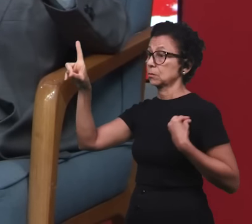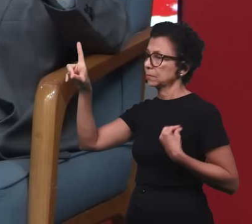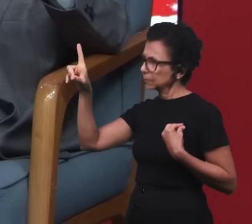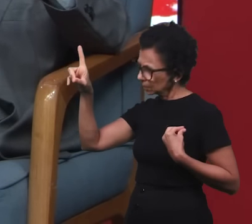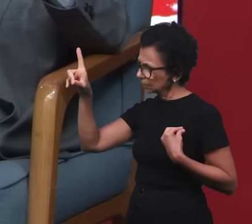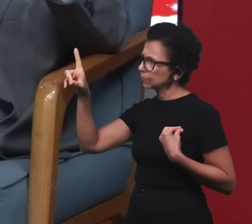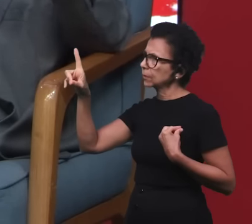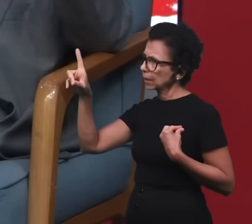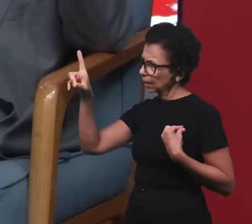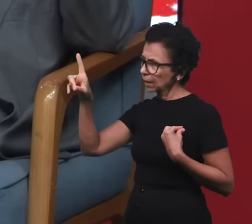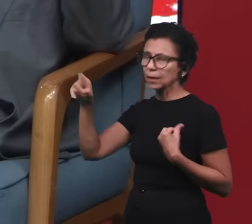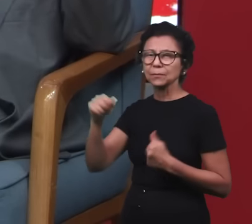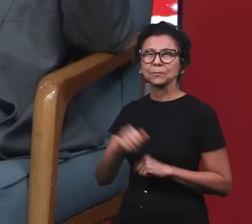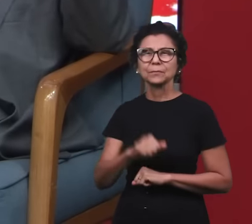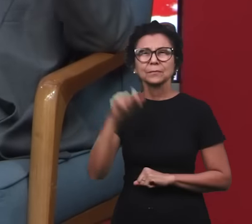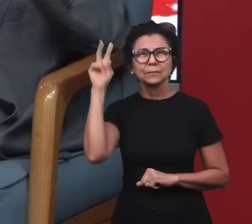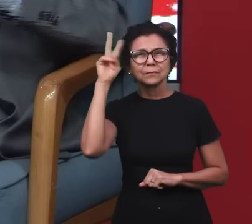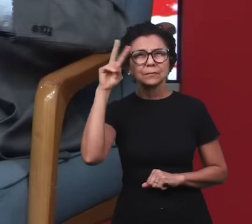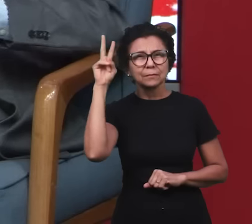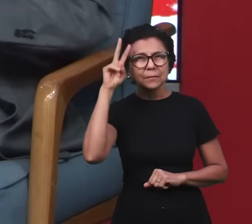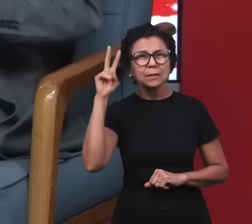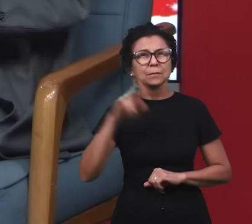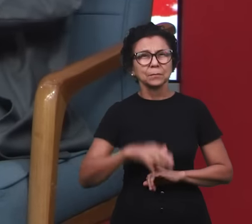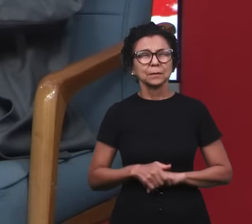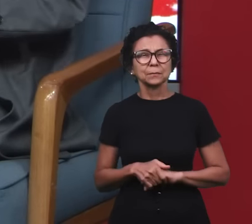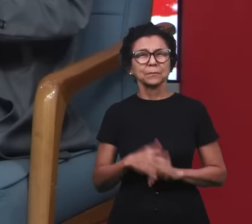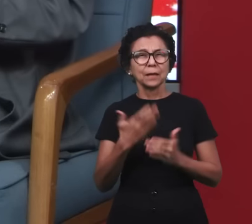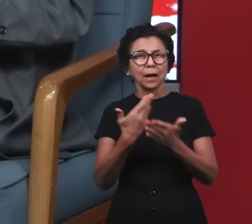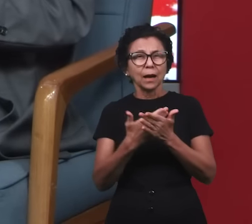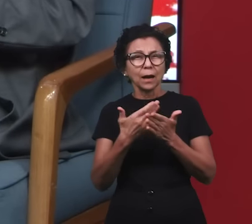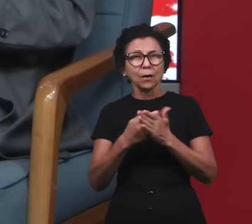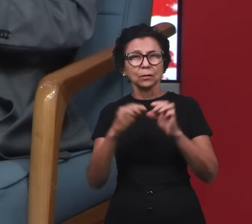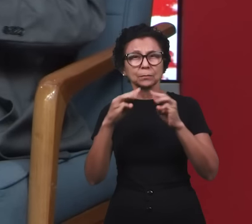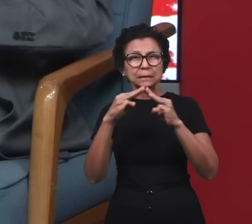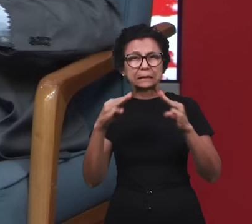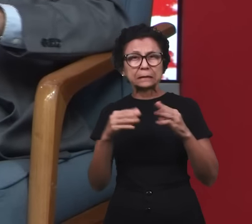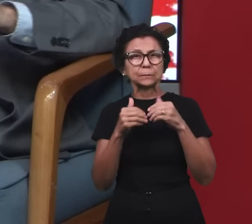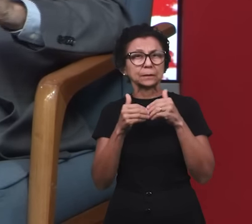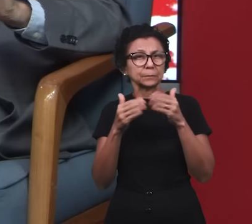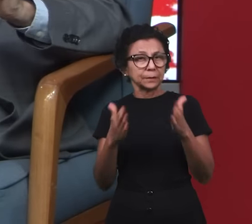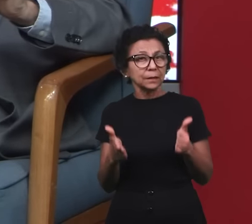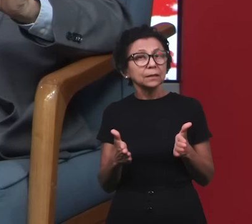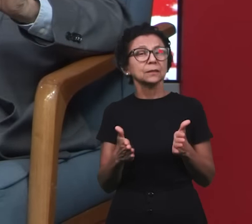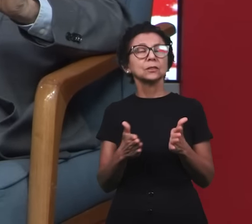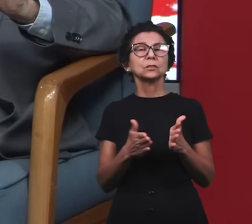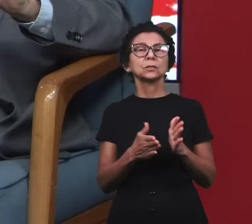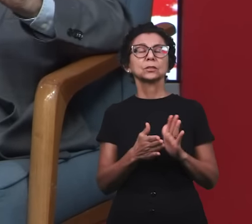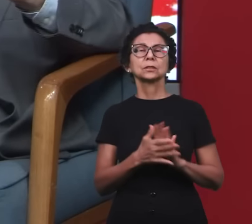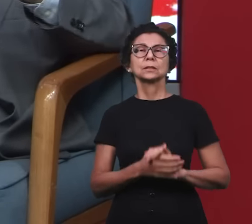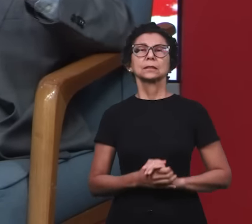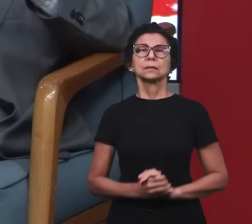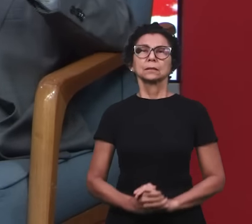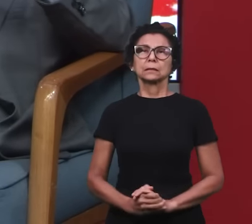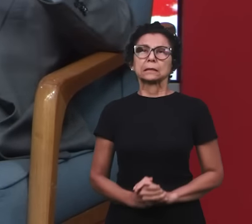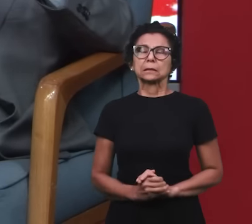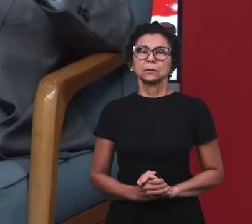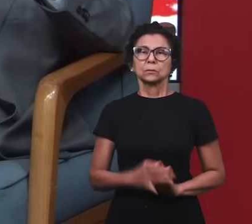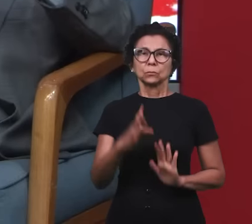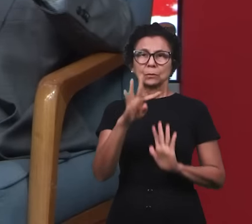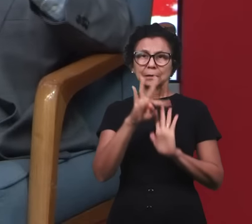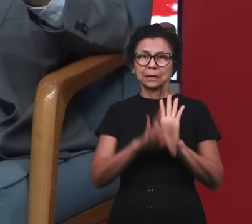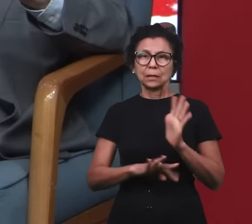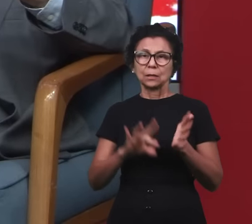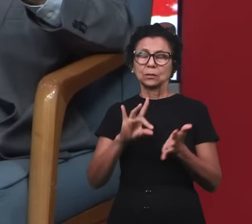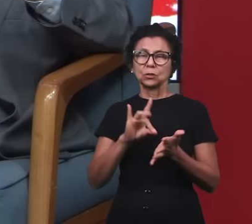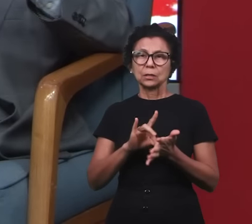vivo. Vocês estão lembrados lá do Principiantes, das aulas do Principiante? No texto original, no